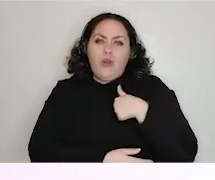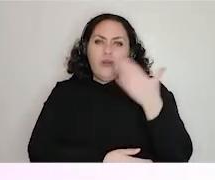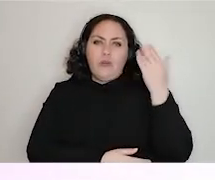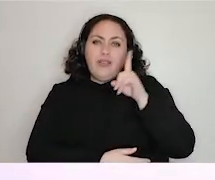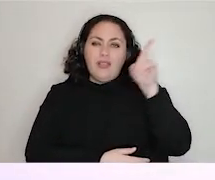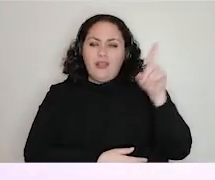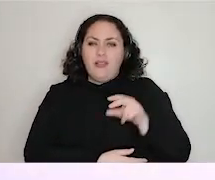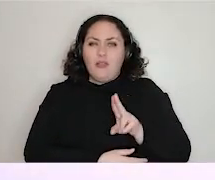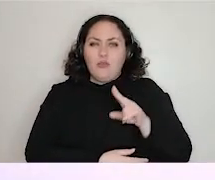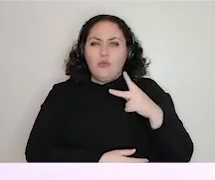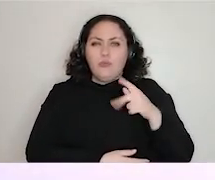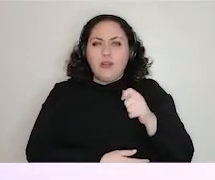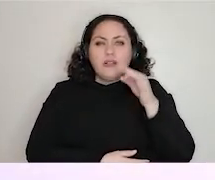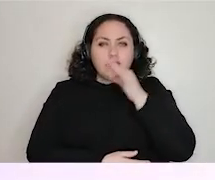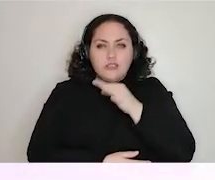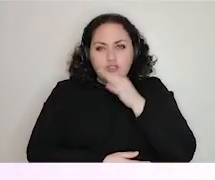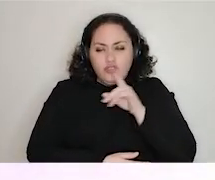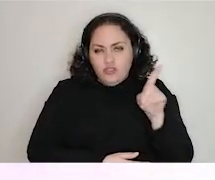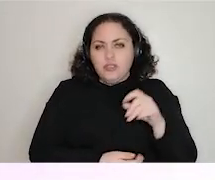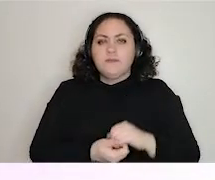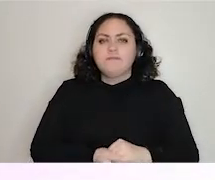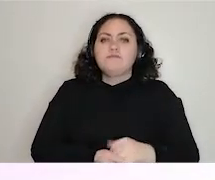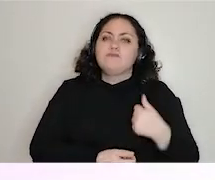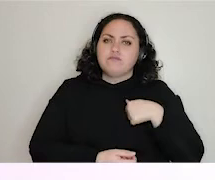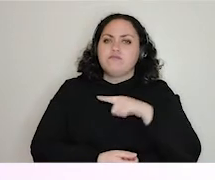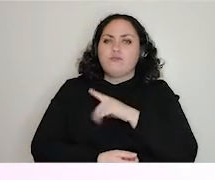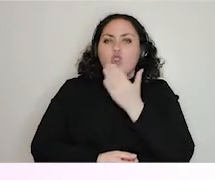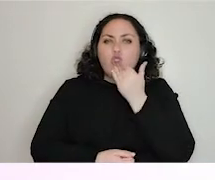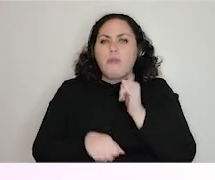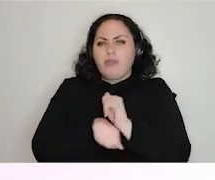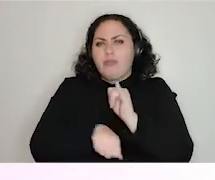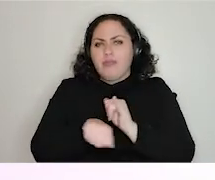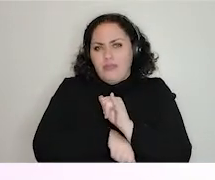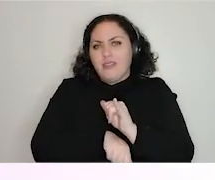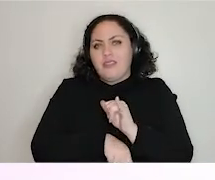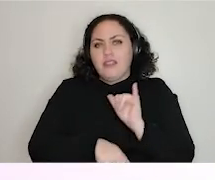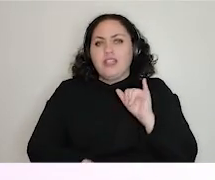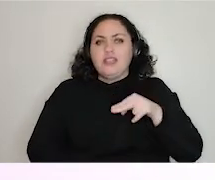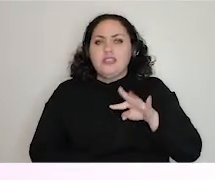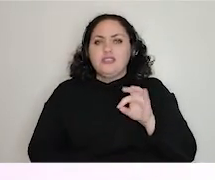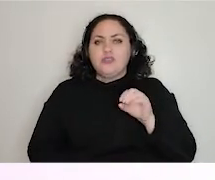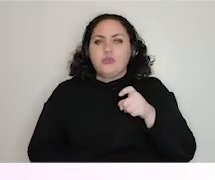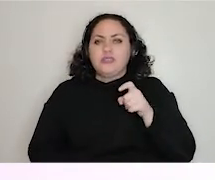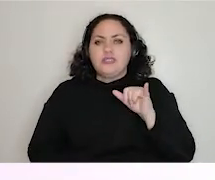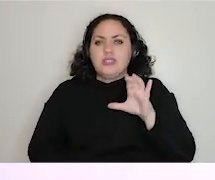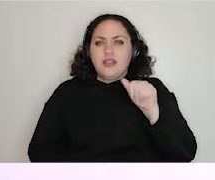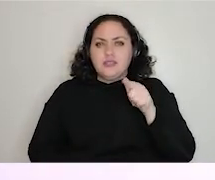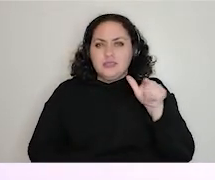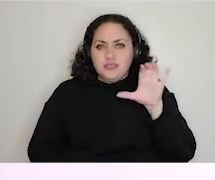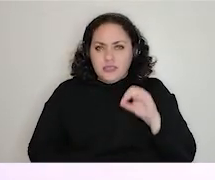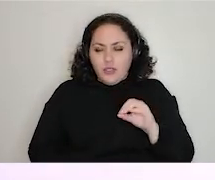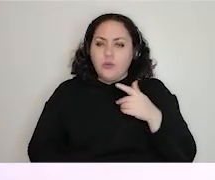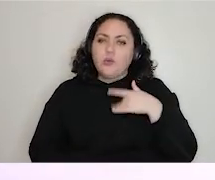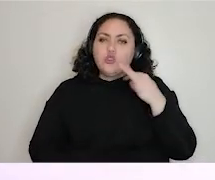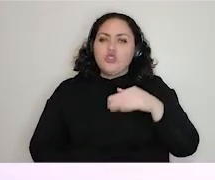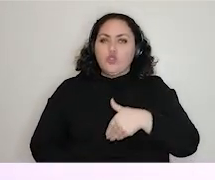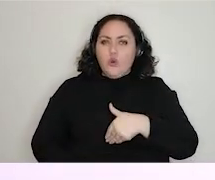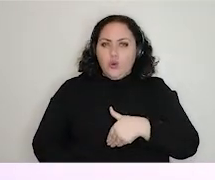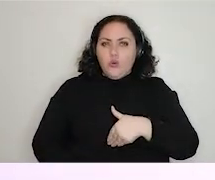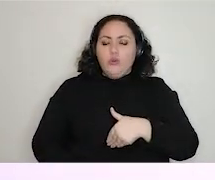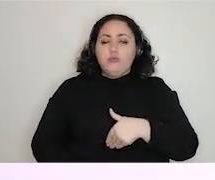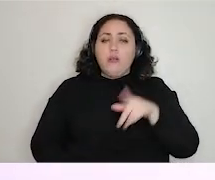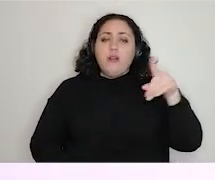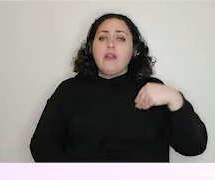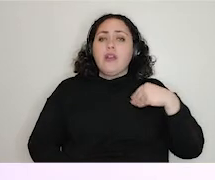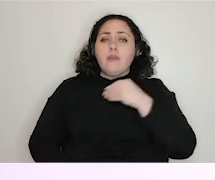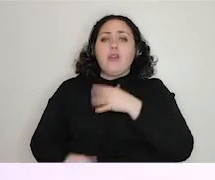aconteceu comigo, de eu ir numa UPA lá em Caxias do Sul, né, com intoxicação alimentar, com uma queixa gastrointestinal, e a médica, ela,